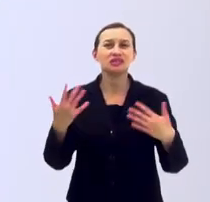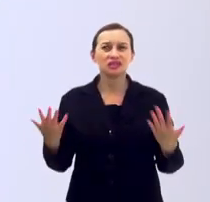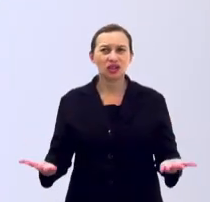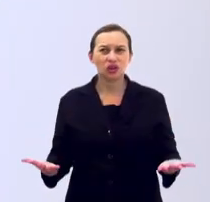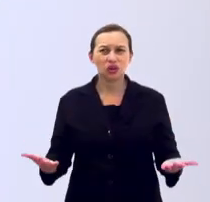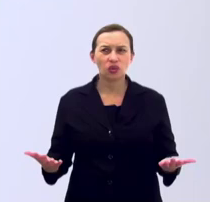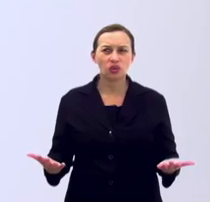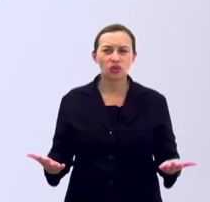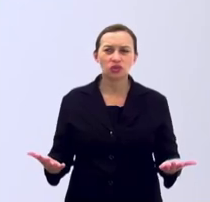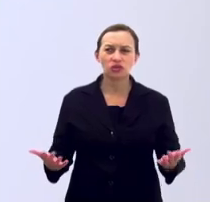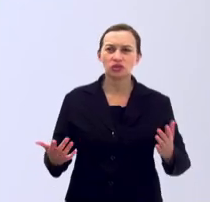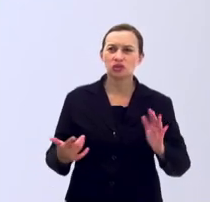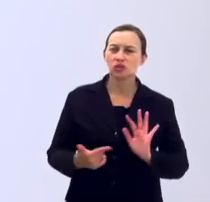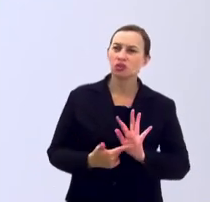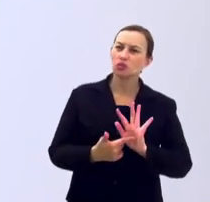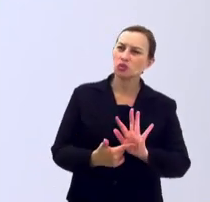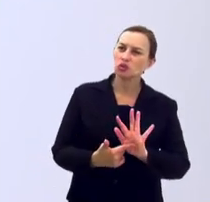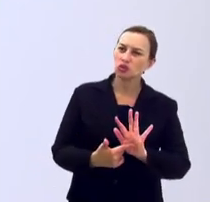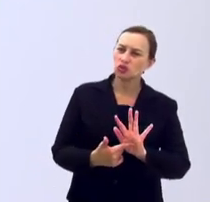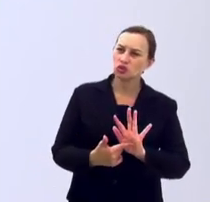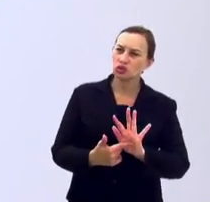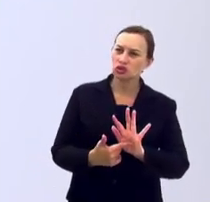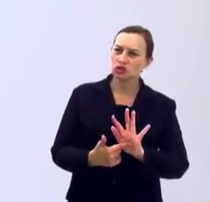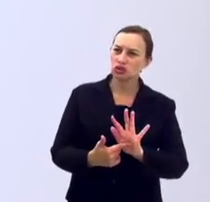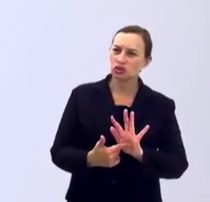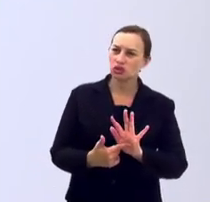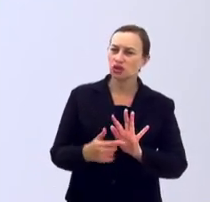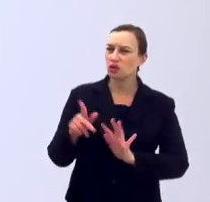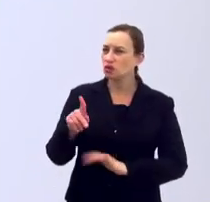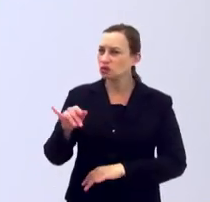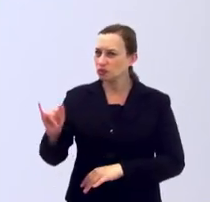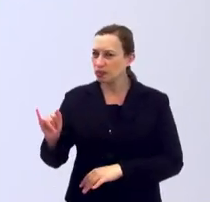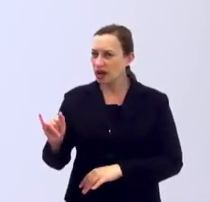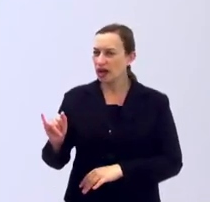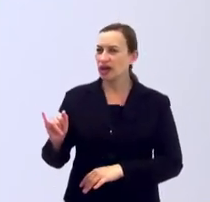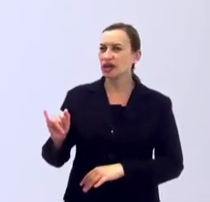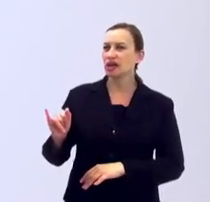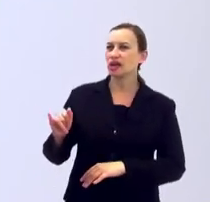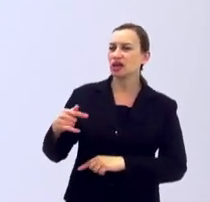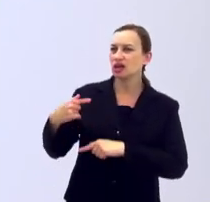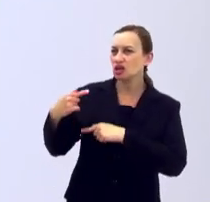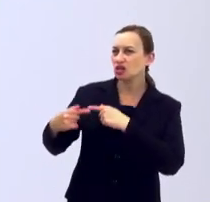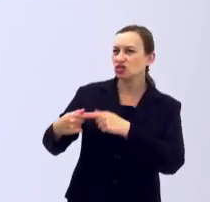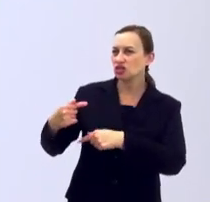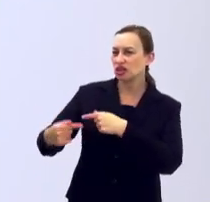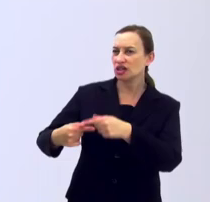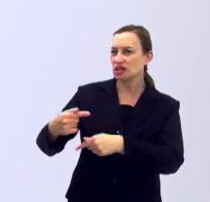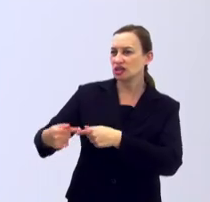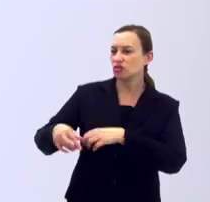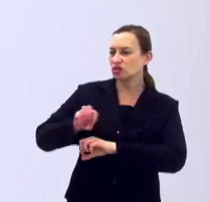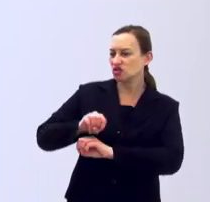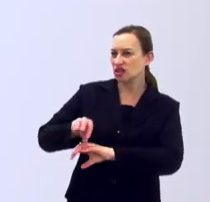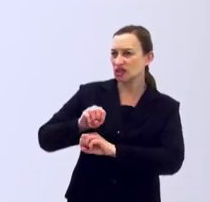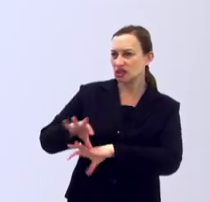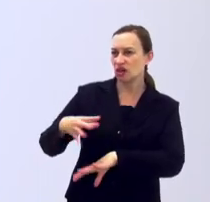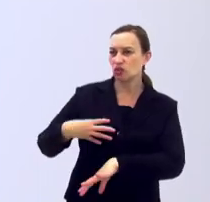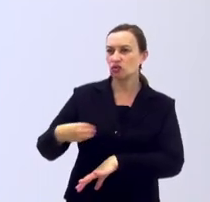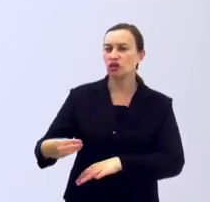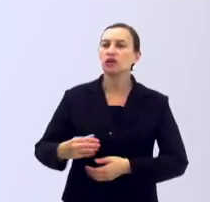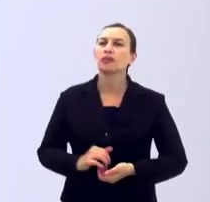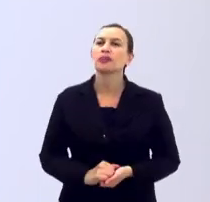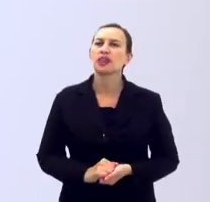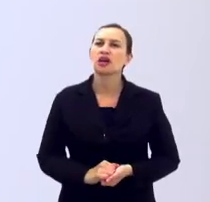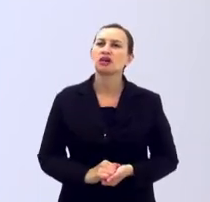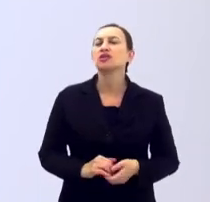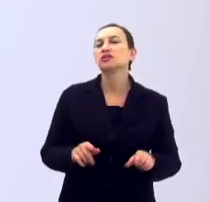Então, há um certo destaque em razão disso, porque os pais exigem que os filhos estudem e por aí sucessivamente. Outra